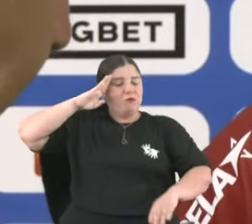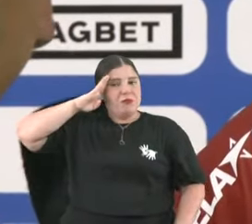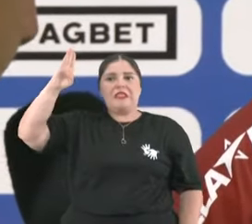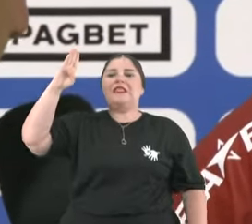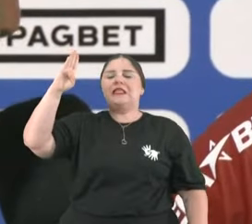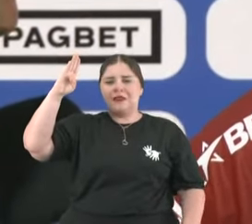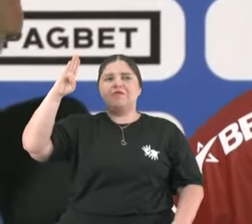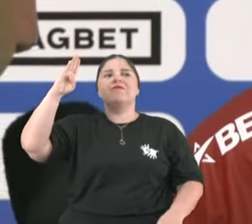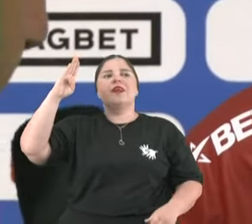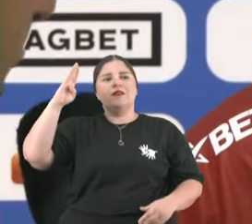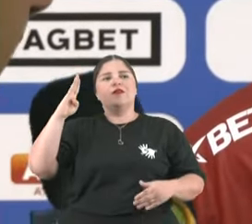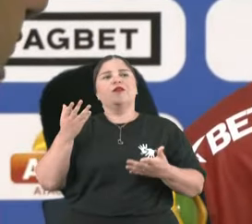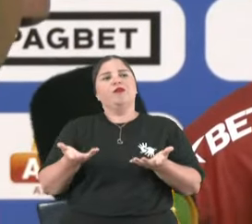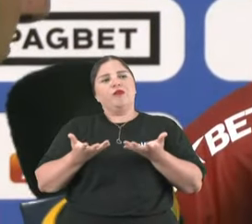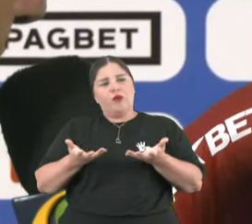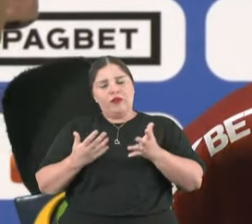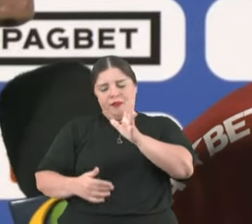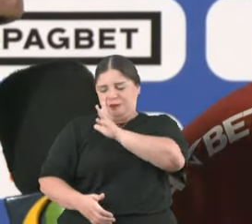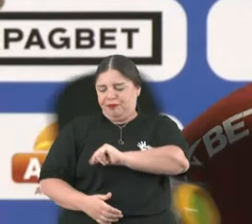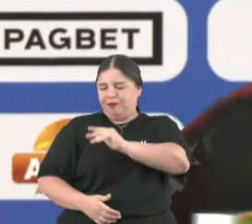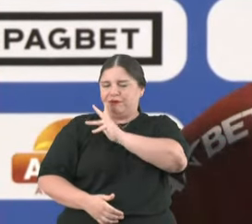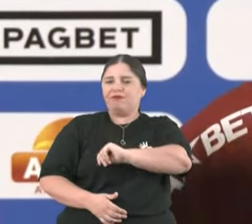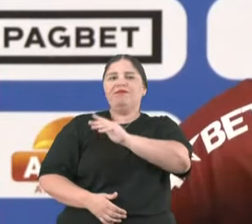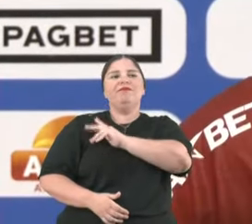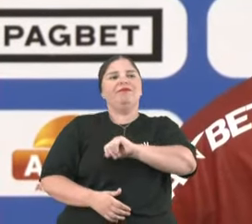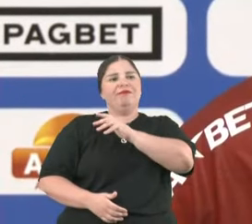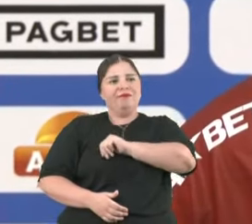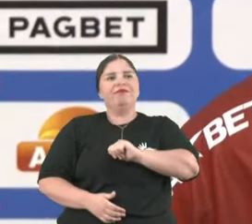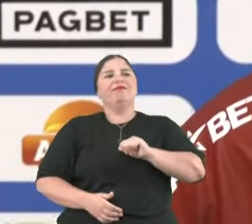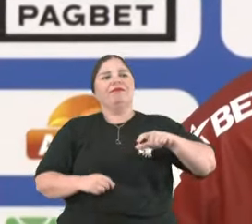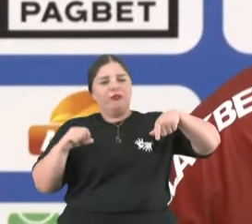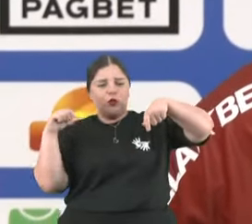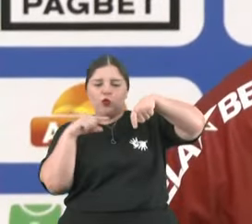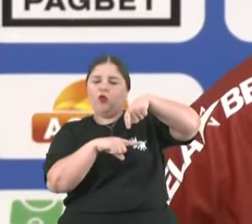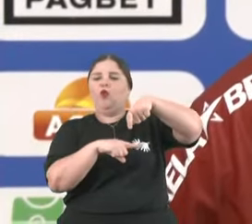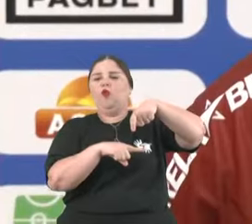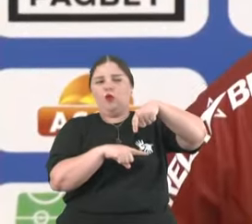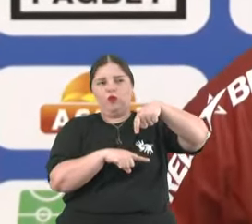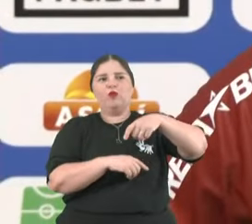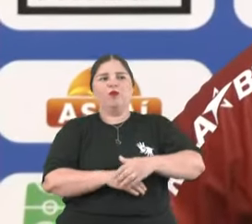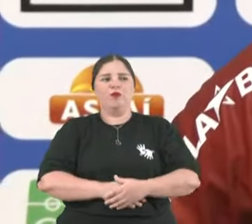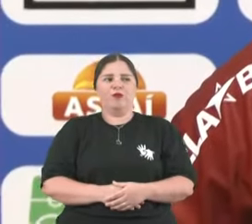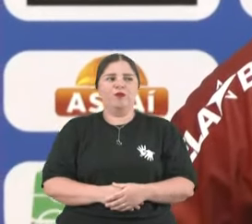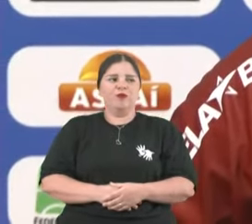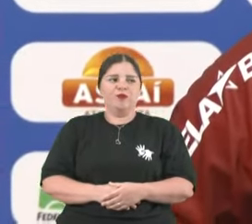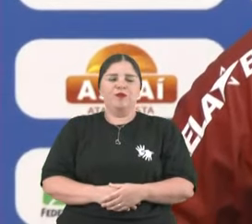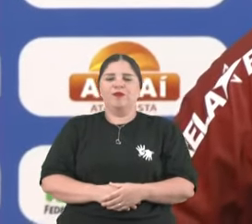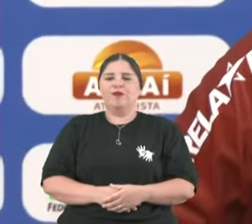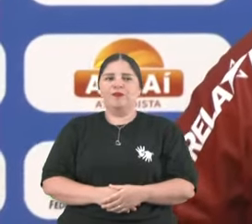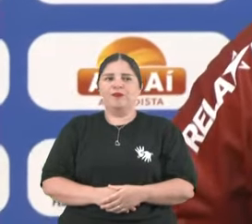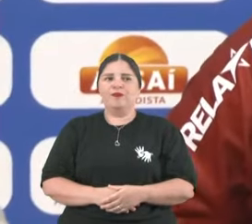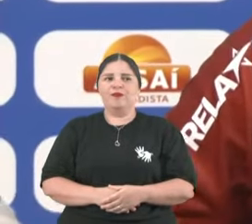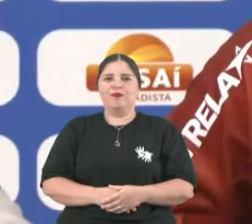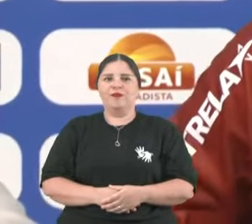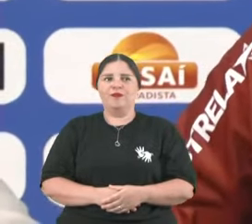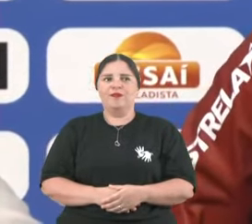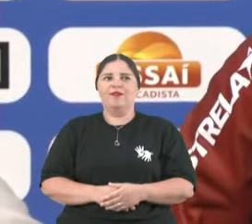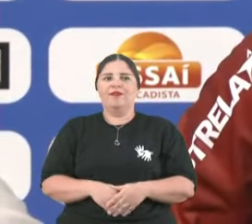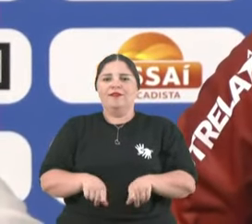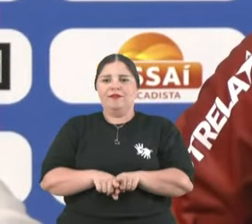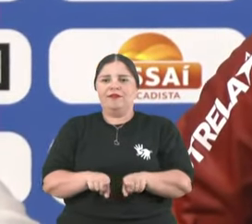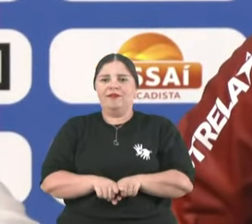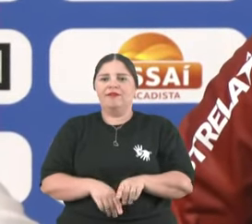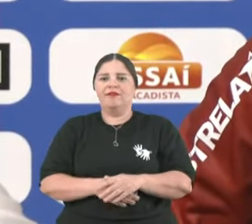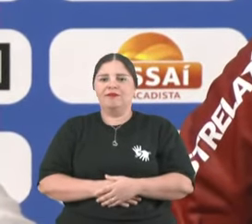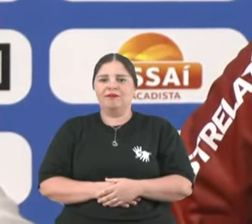CRB sair com um resultado melhor nesse primeiro tempo? Boa noite, Sal. Boa noite. É trocar passes, né? Aproximar mais aqui. A defesa junto